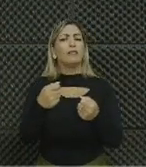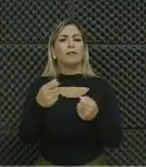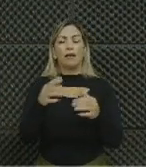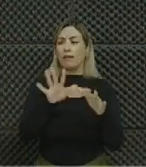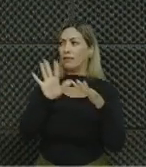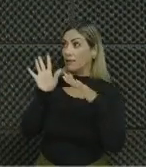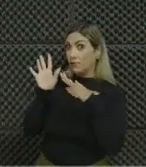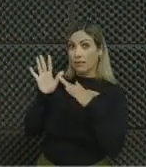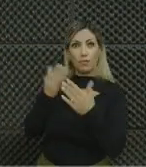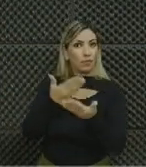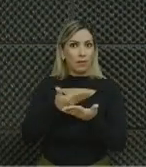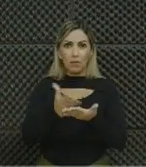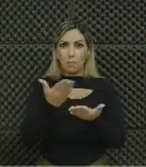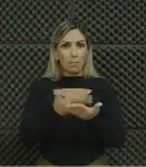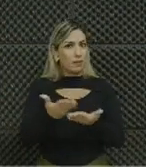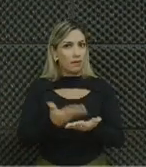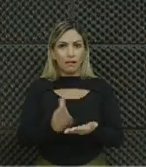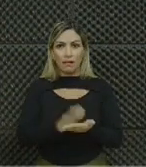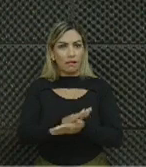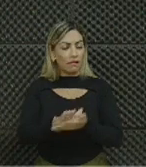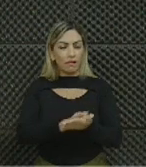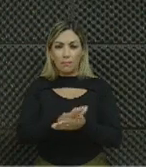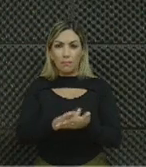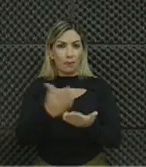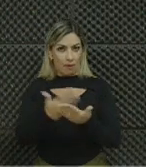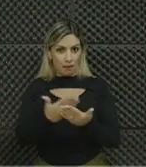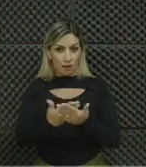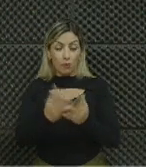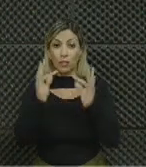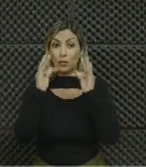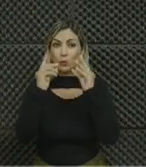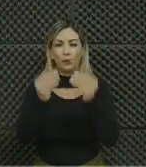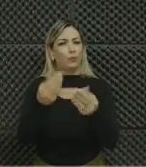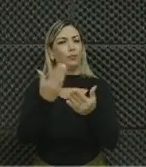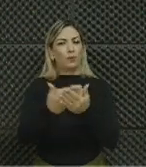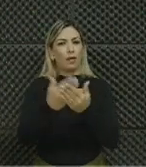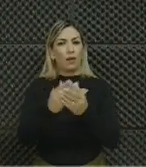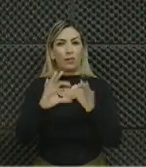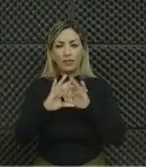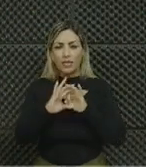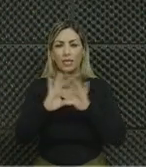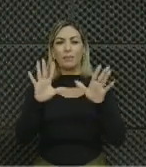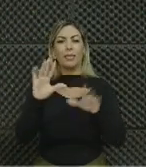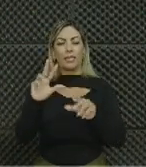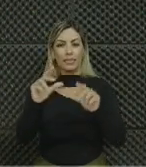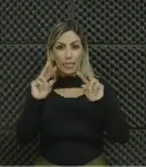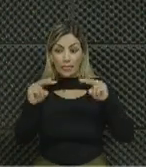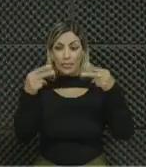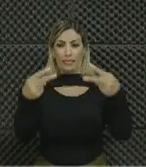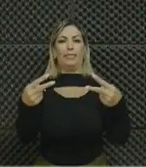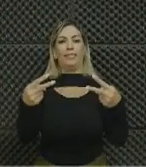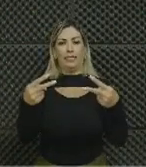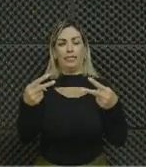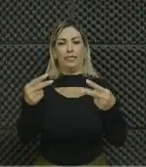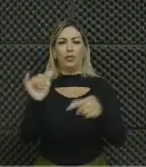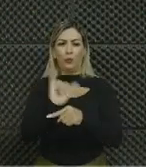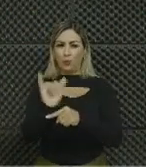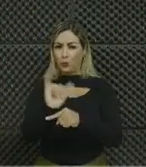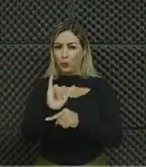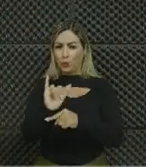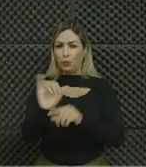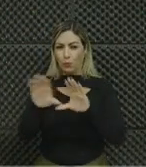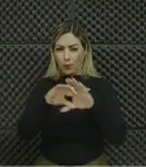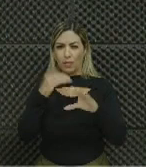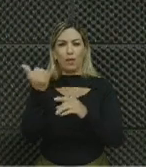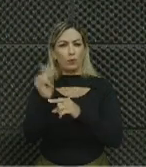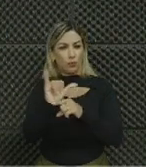nenhuma aula e que todas as nossas aulas estão disponíveis lá no link do YouTube do Gobem. Se você